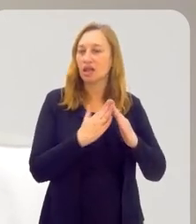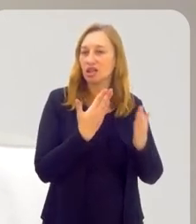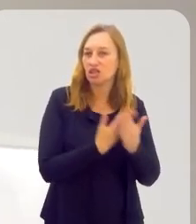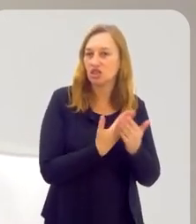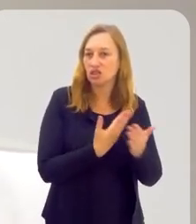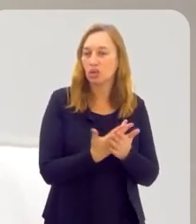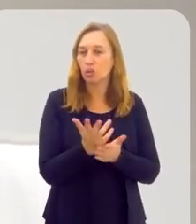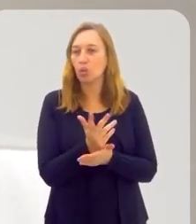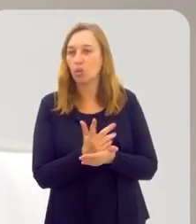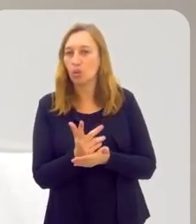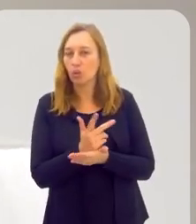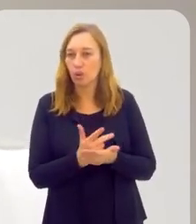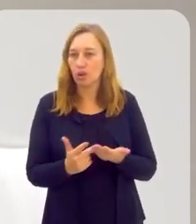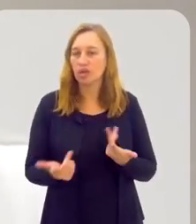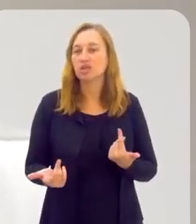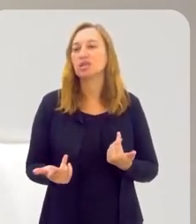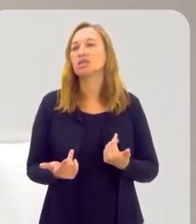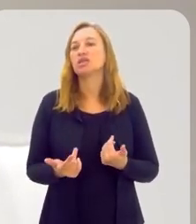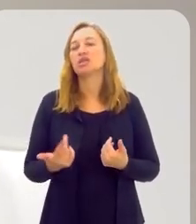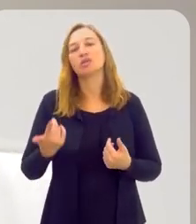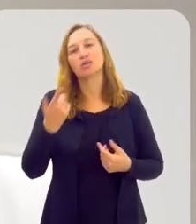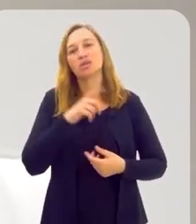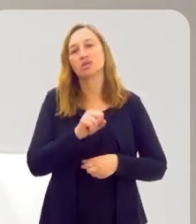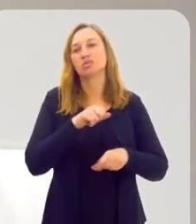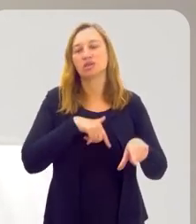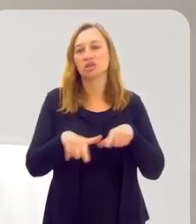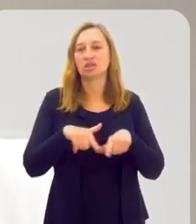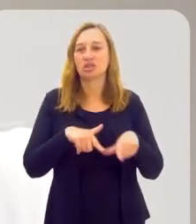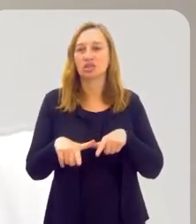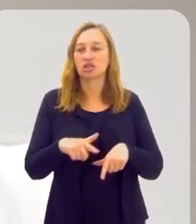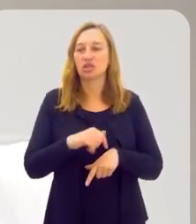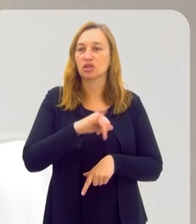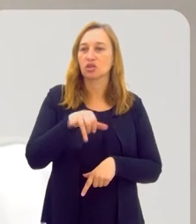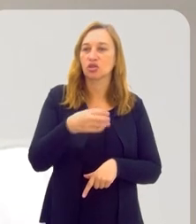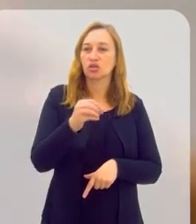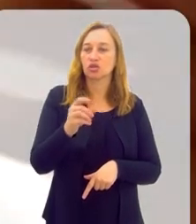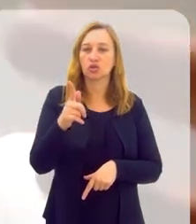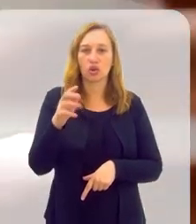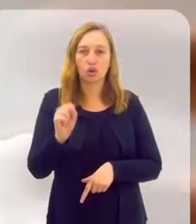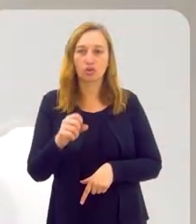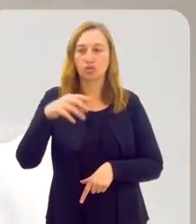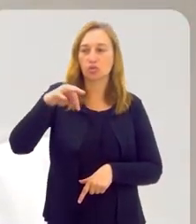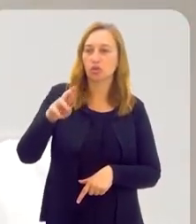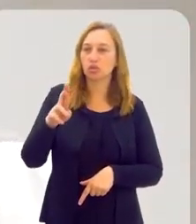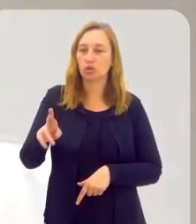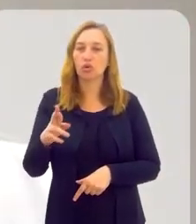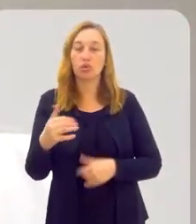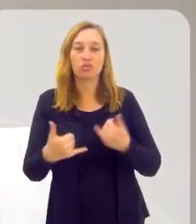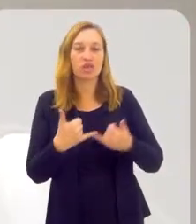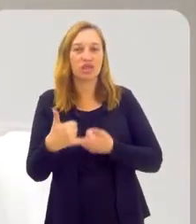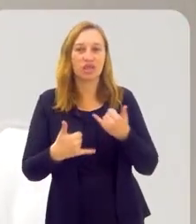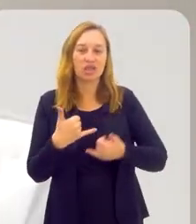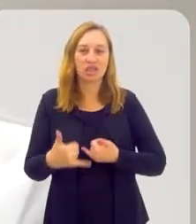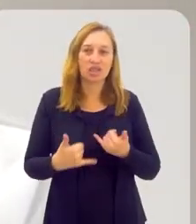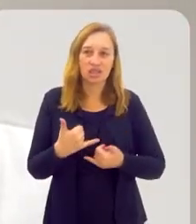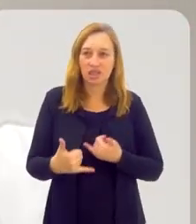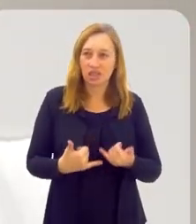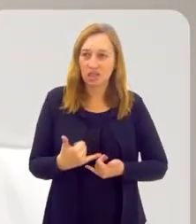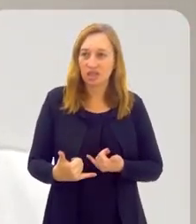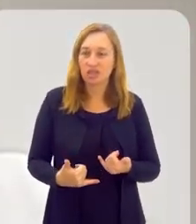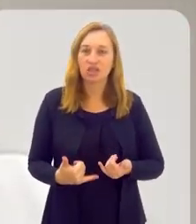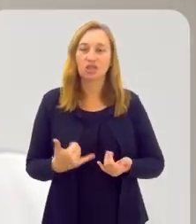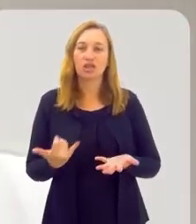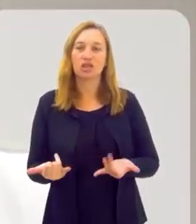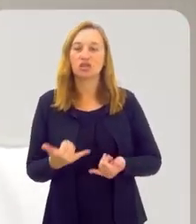aos 10 anos, porque é esta a faixa com que estamos a trabalhar, jogos, motores, brincadeiras, desde jogos que eles conhecem,